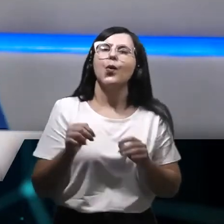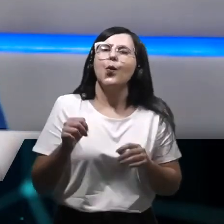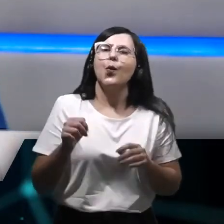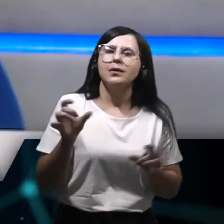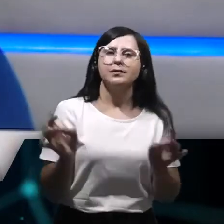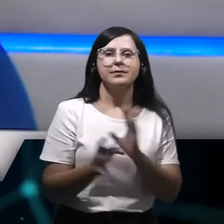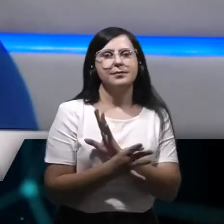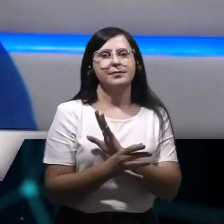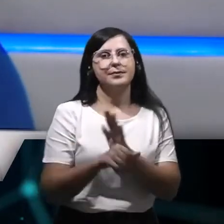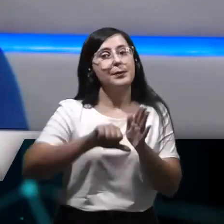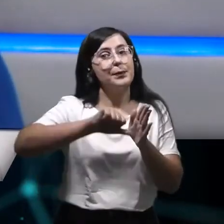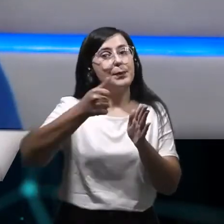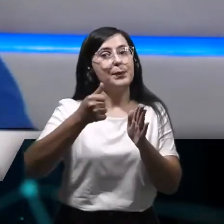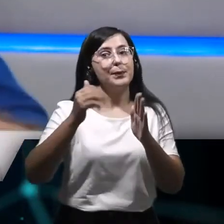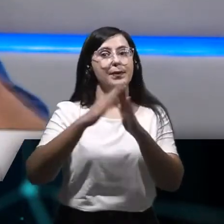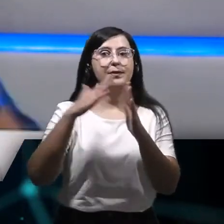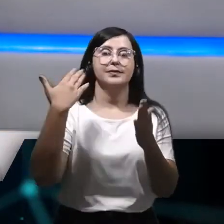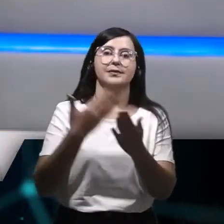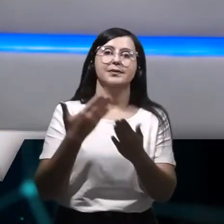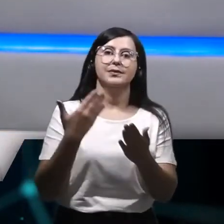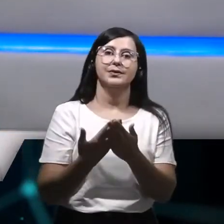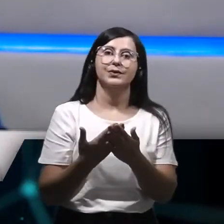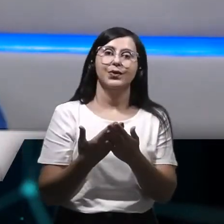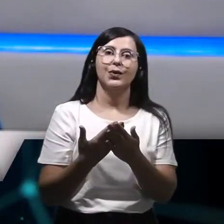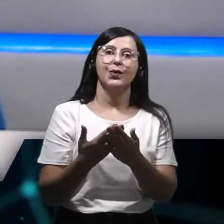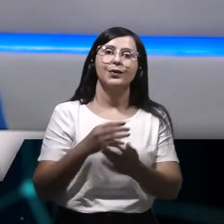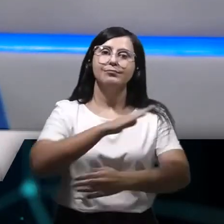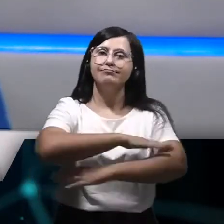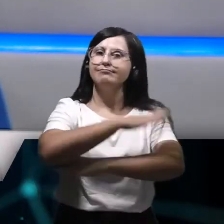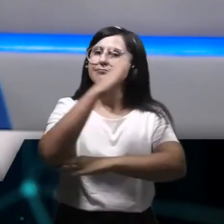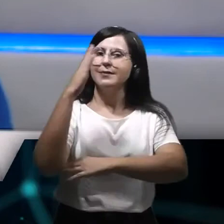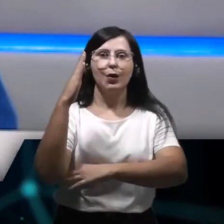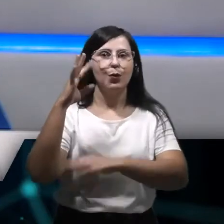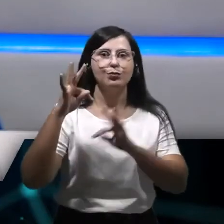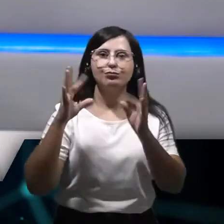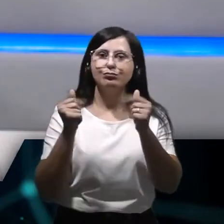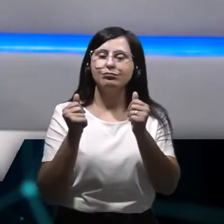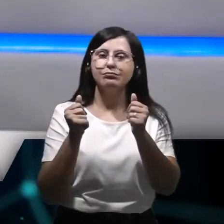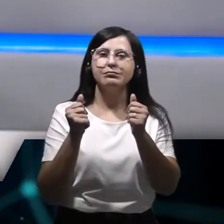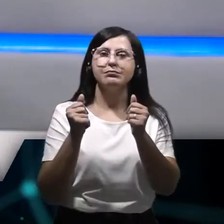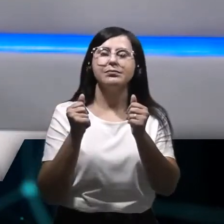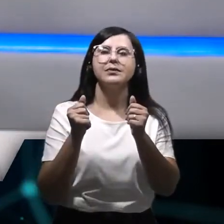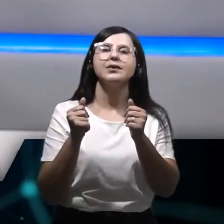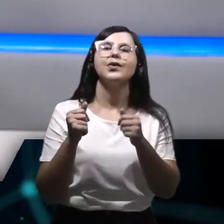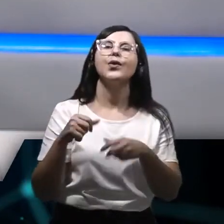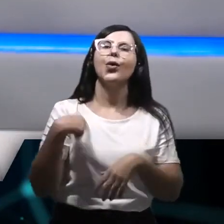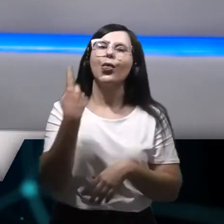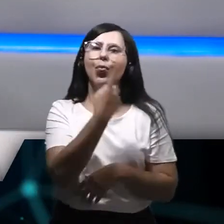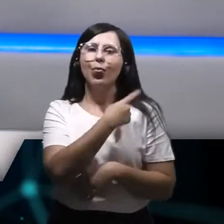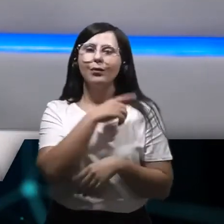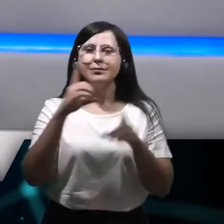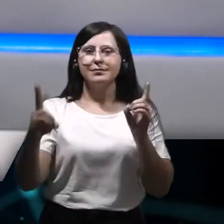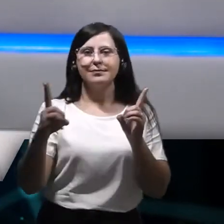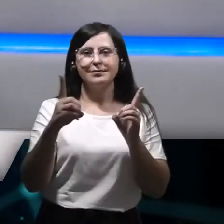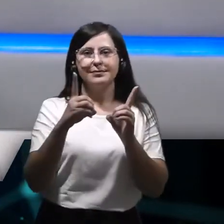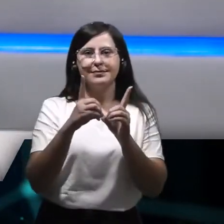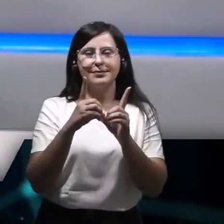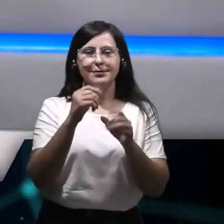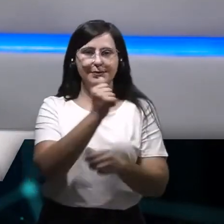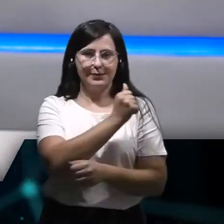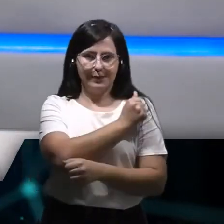a primeira escola de tempo integral do nosso município, onde iremos atender os